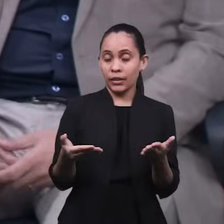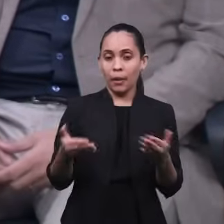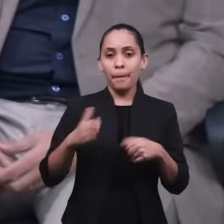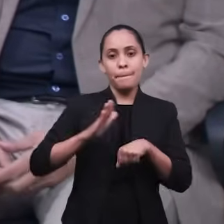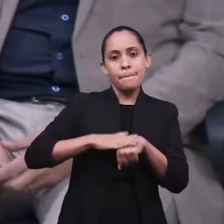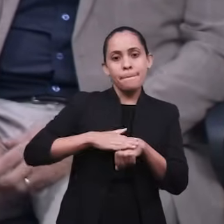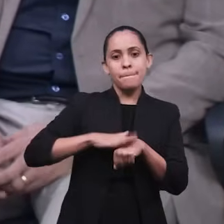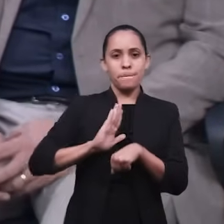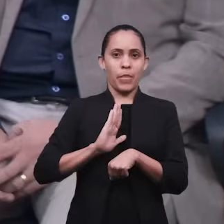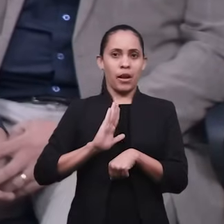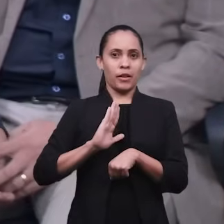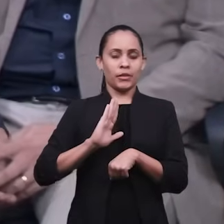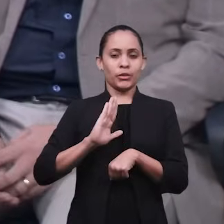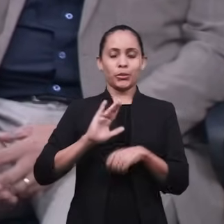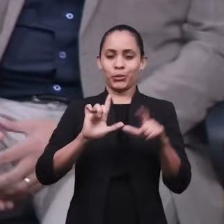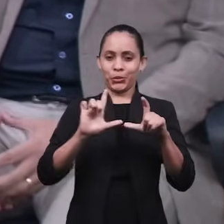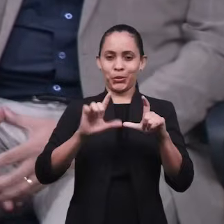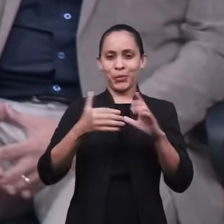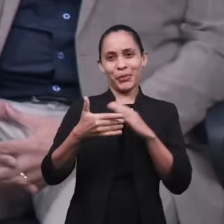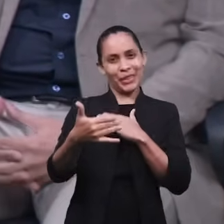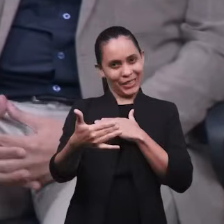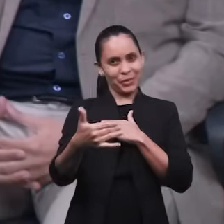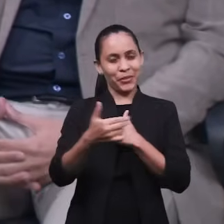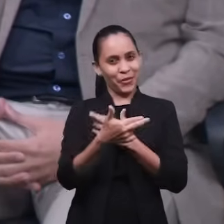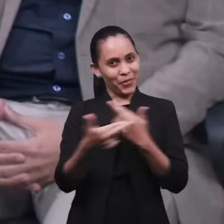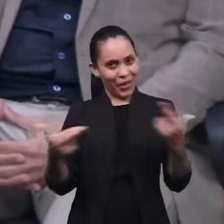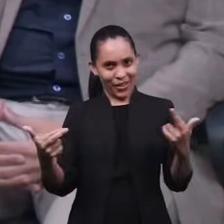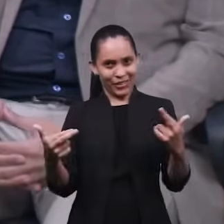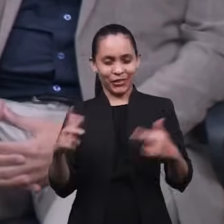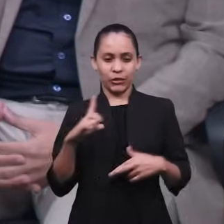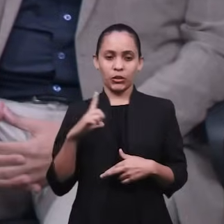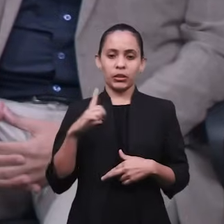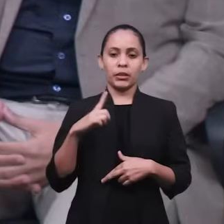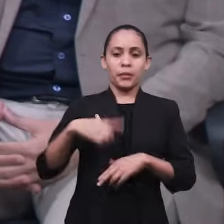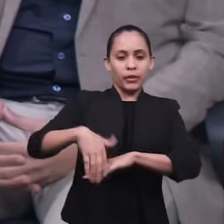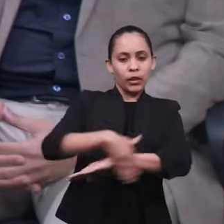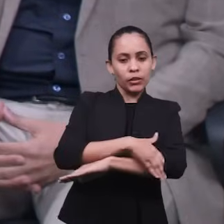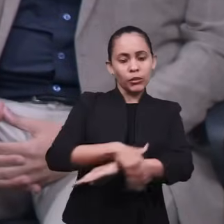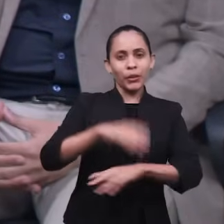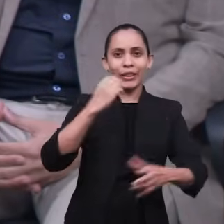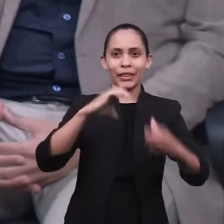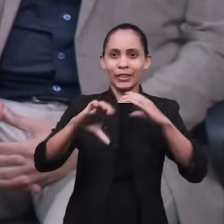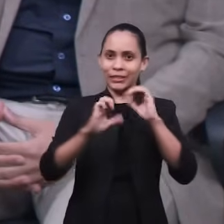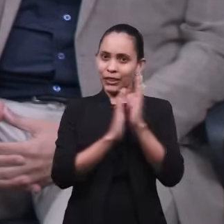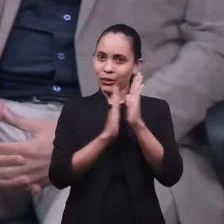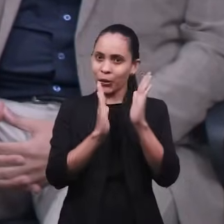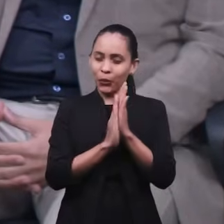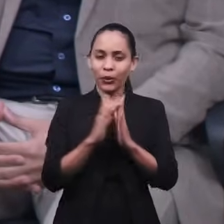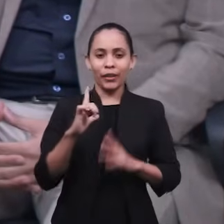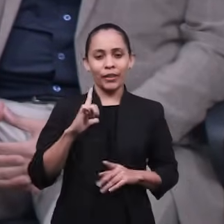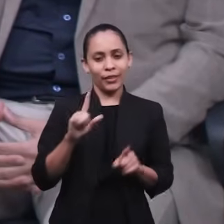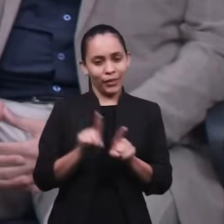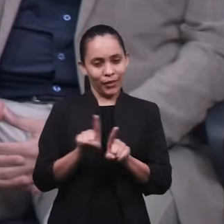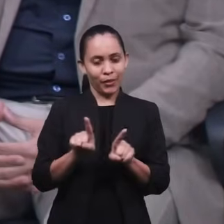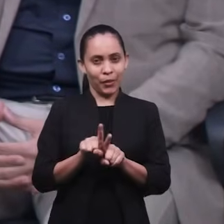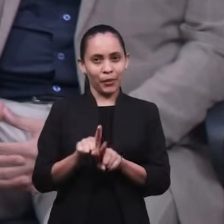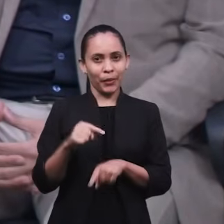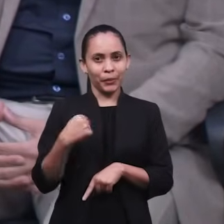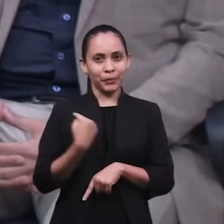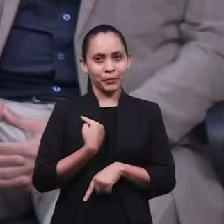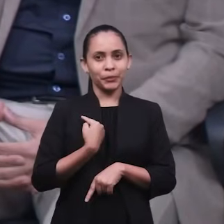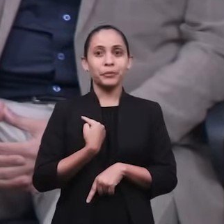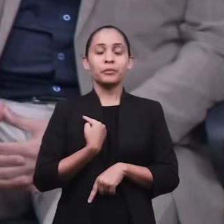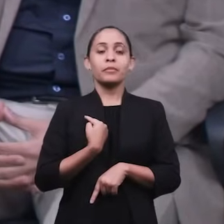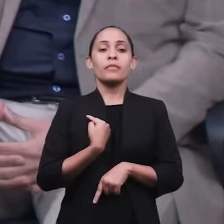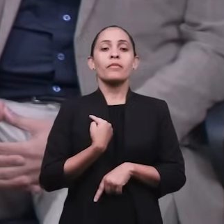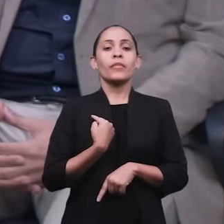temos mais e mais programas pela frente. Nós falamos de serenatas, né? Nós vamos também ver se a gente faz